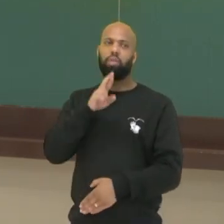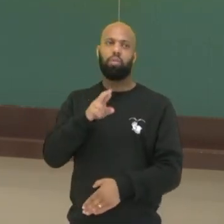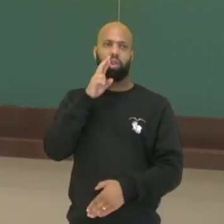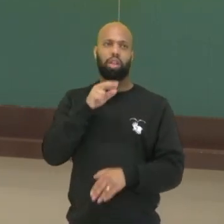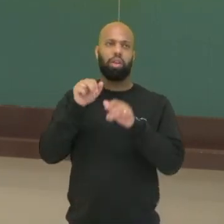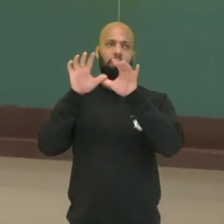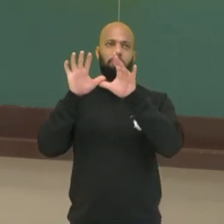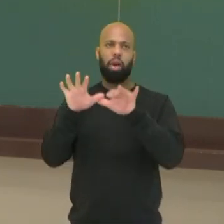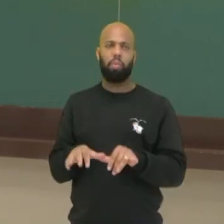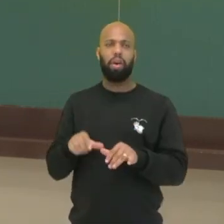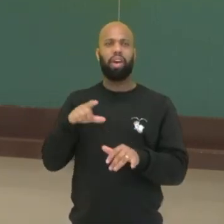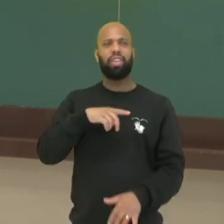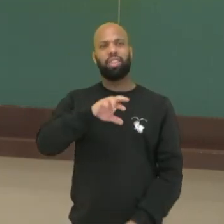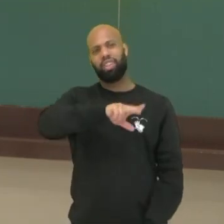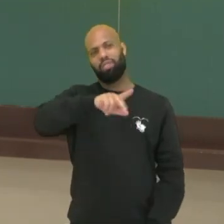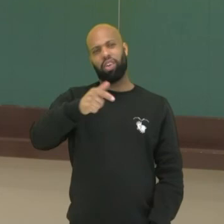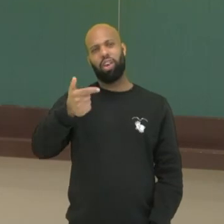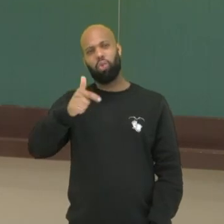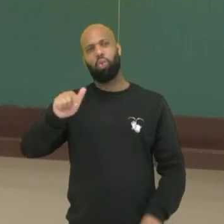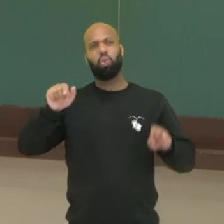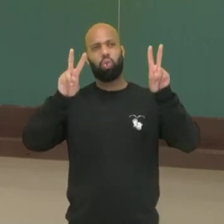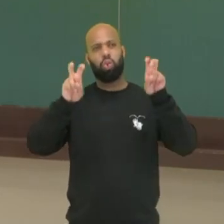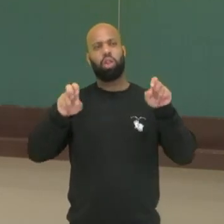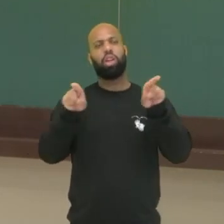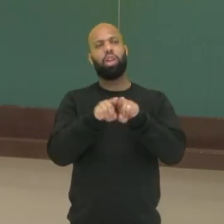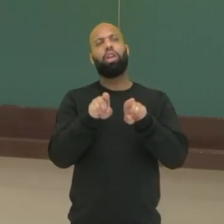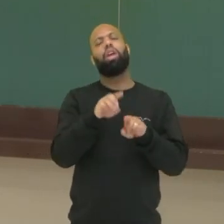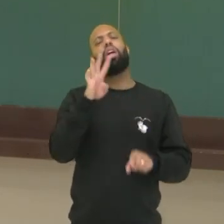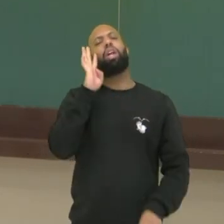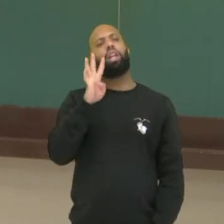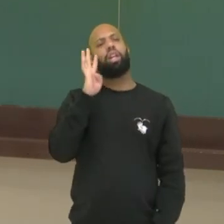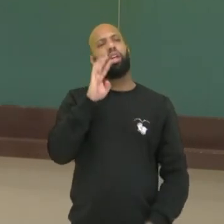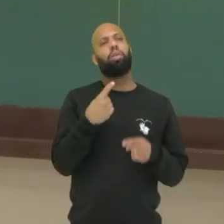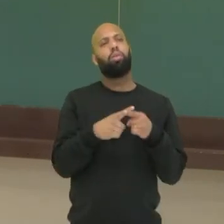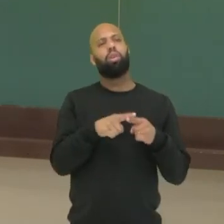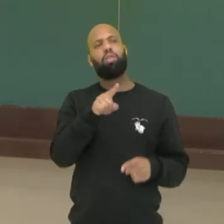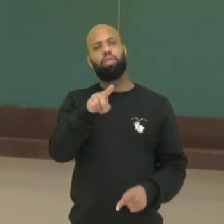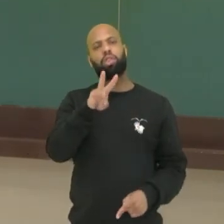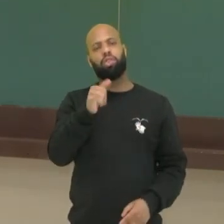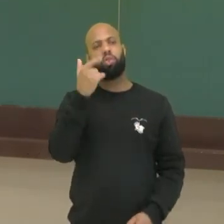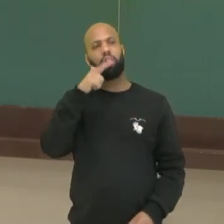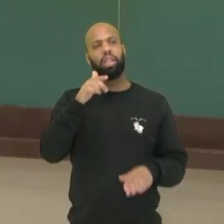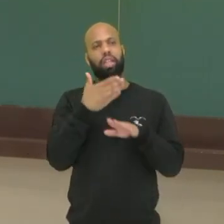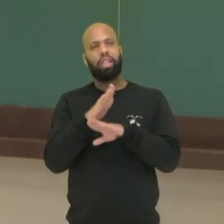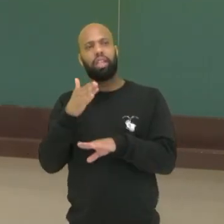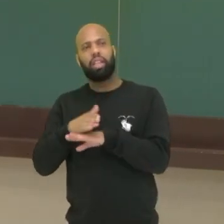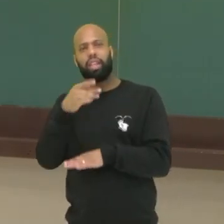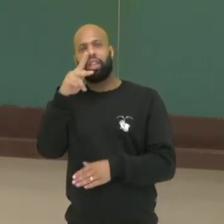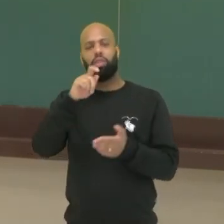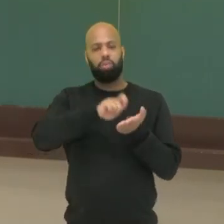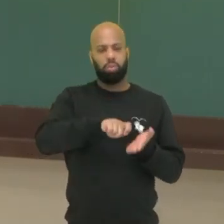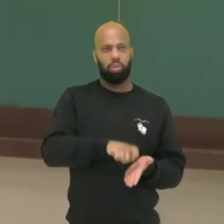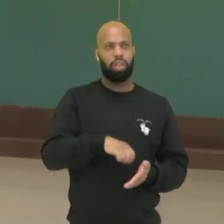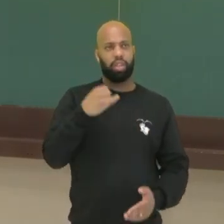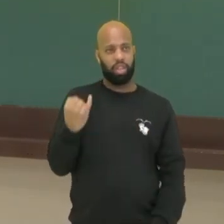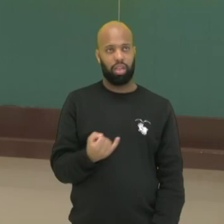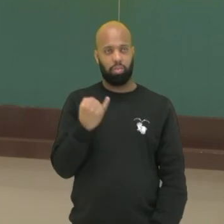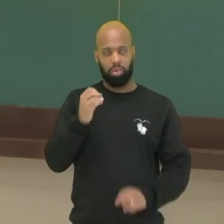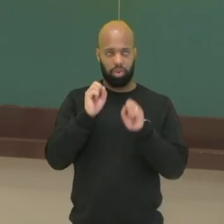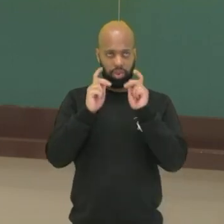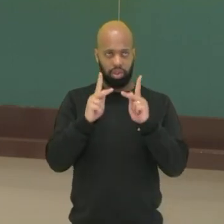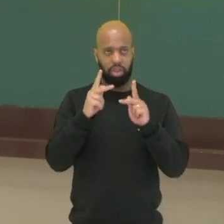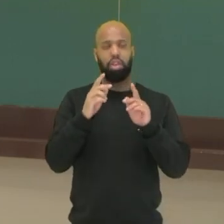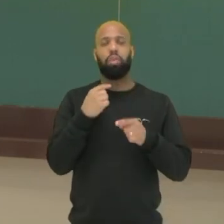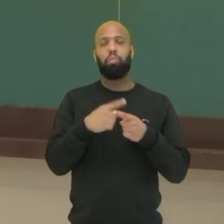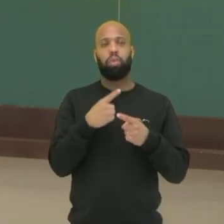tem vários outros temas e ali é muito legal, porque você vai poder treinar a sua escrita, porque é muito importante